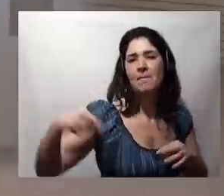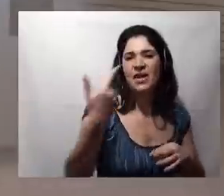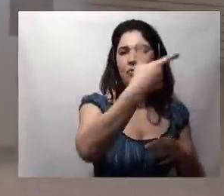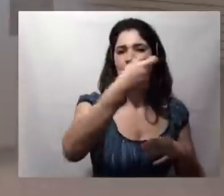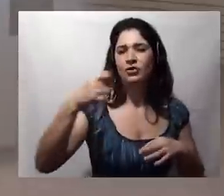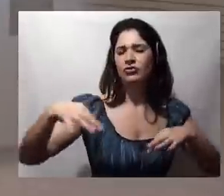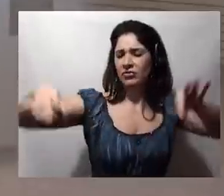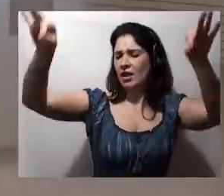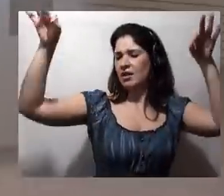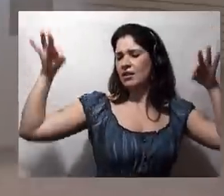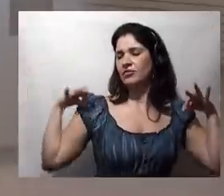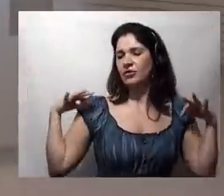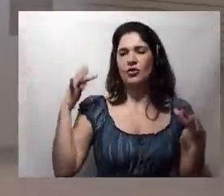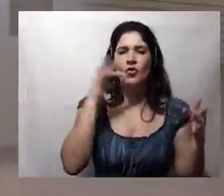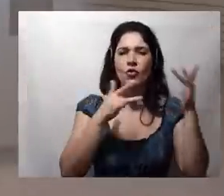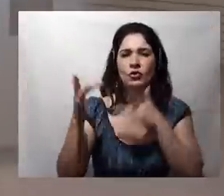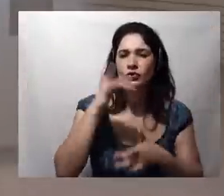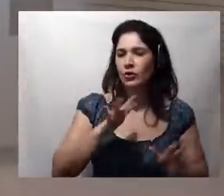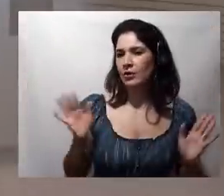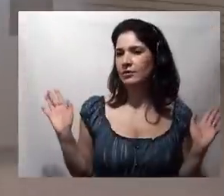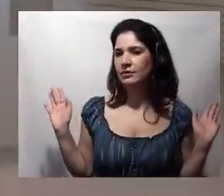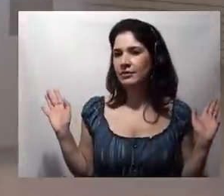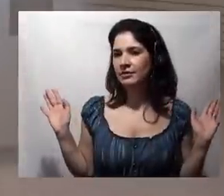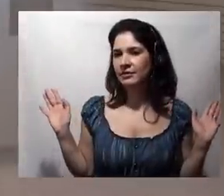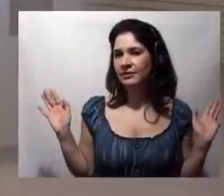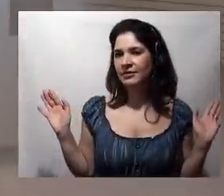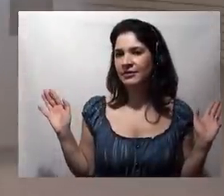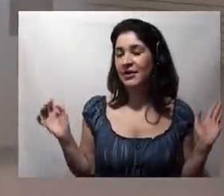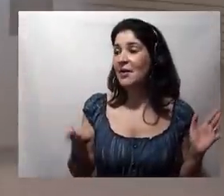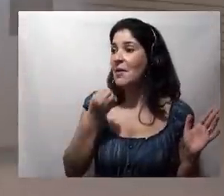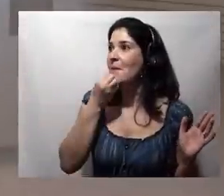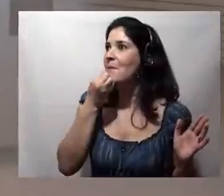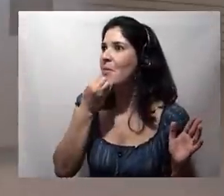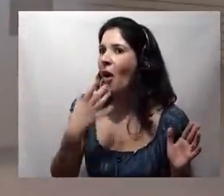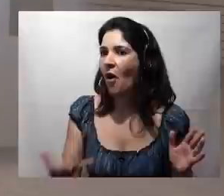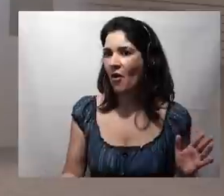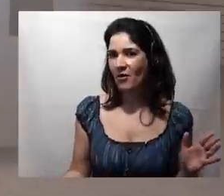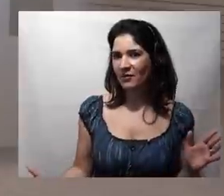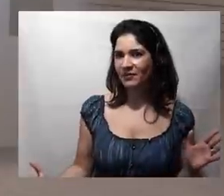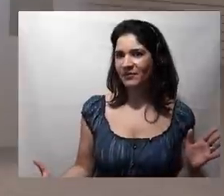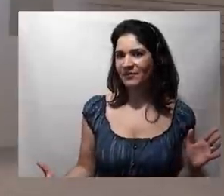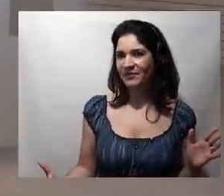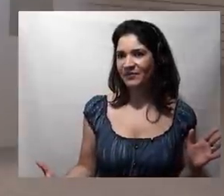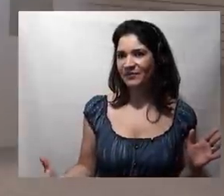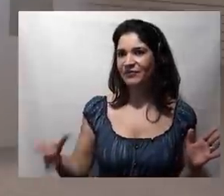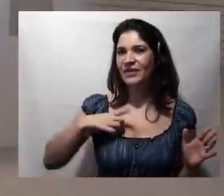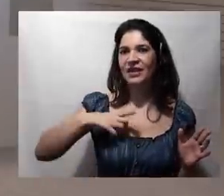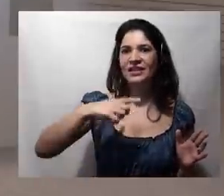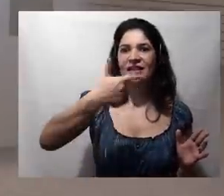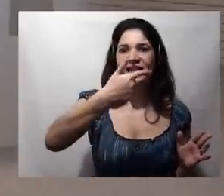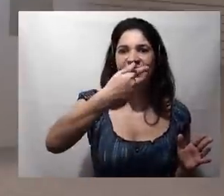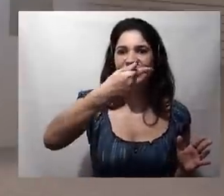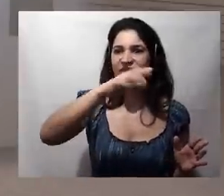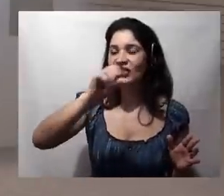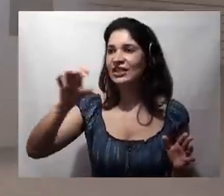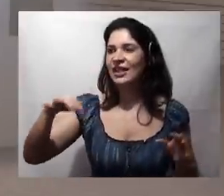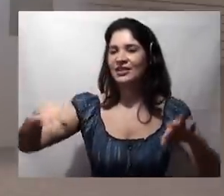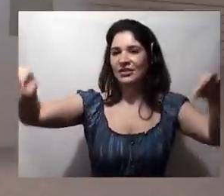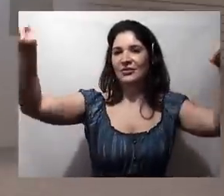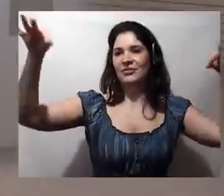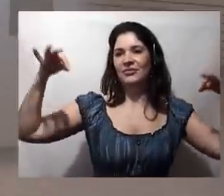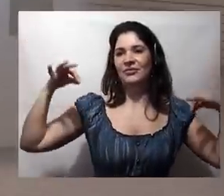gente do céu de trem buia que eu não tenho d1201 de 700 que ganha